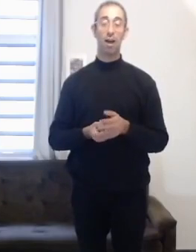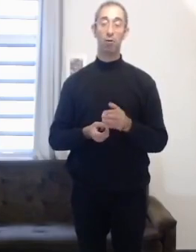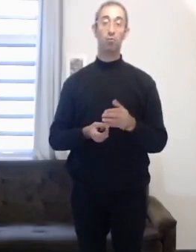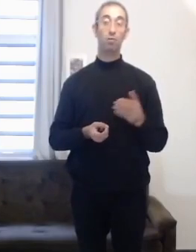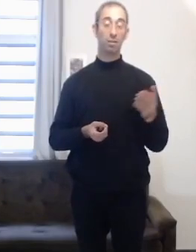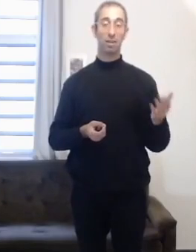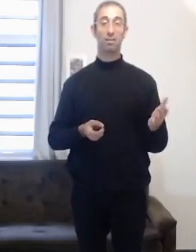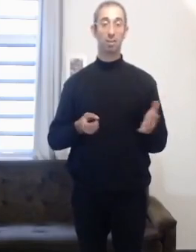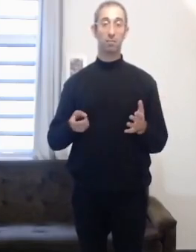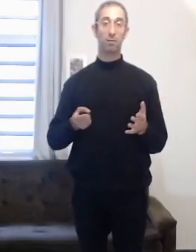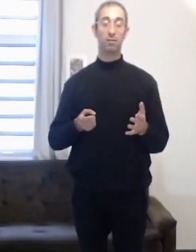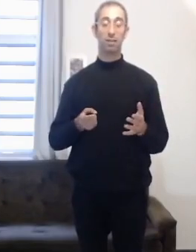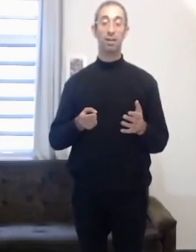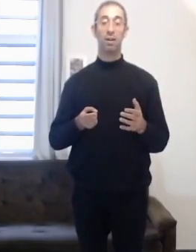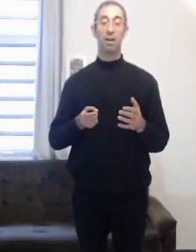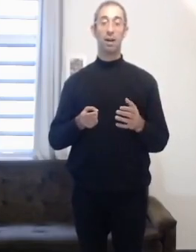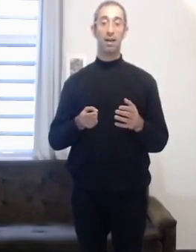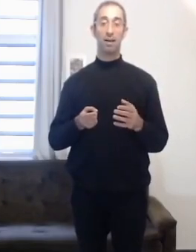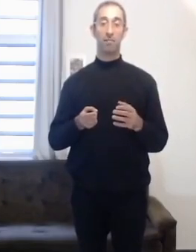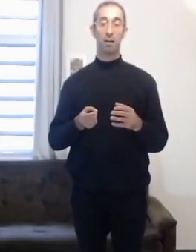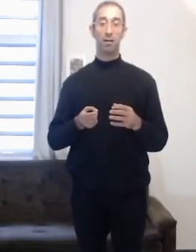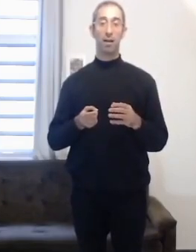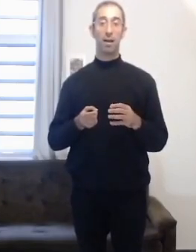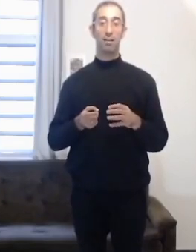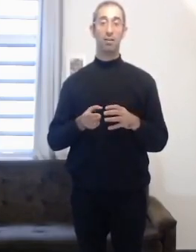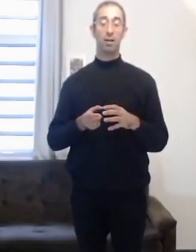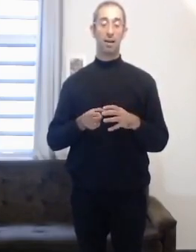isso, é algo muito interessante para você